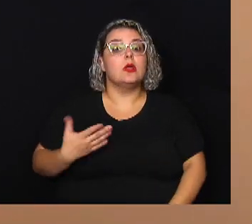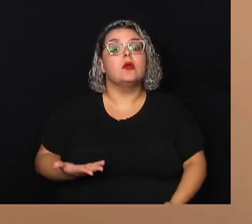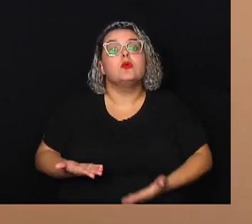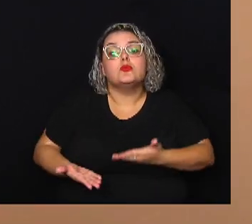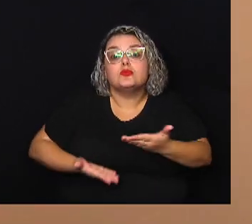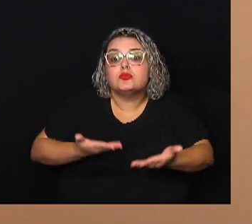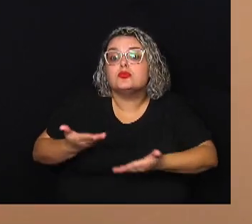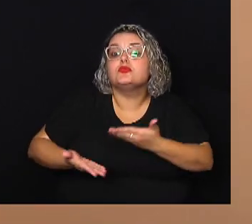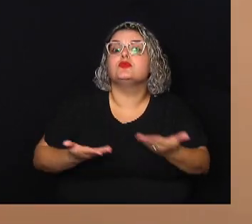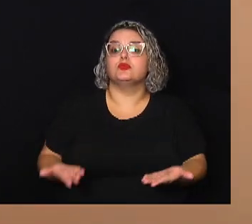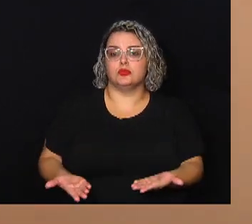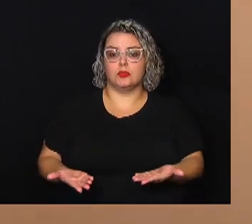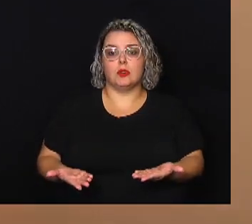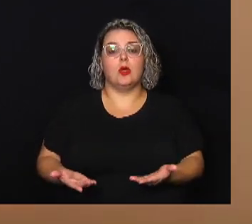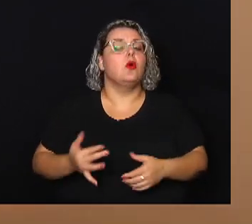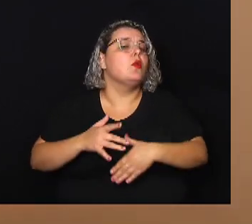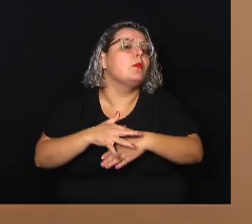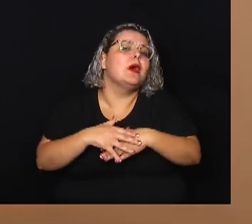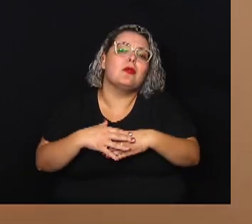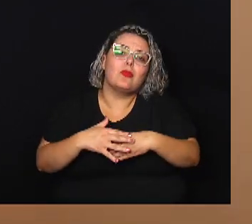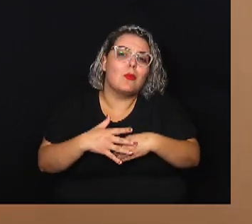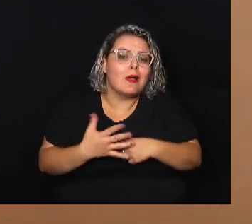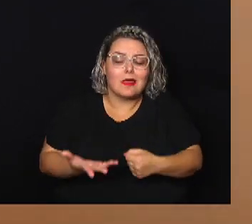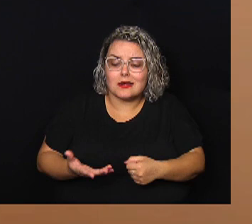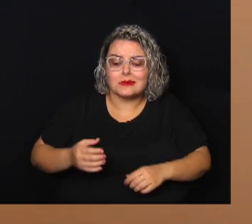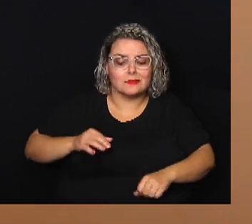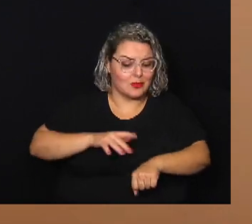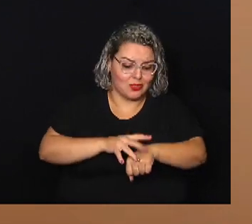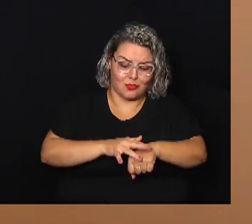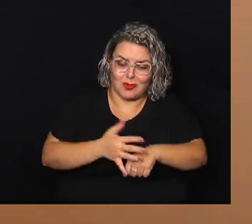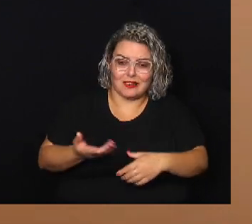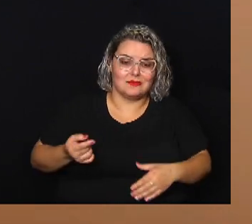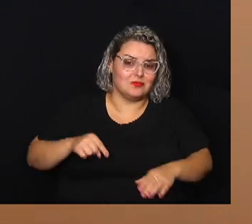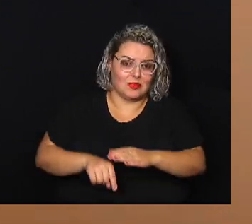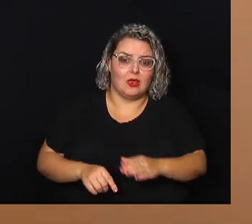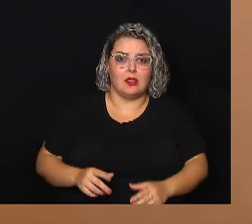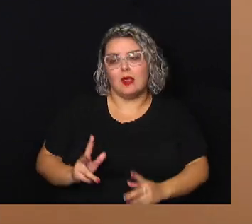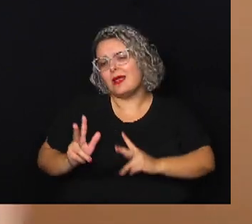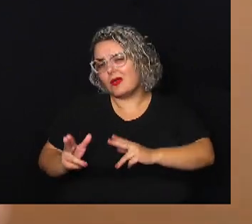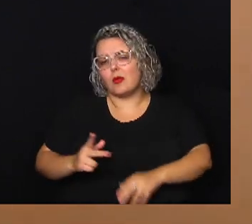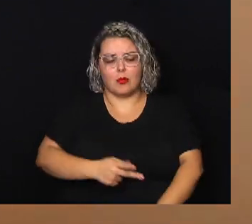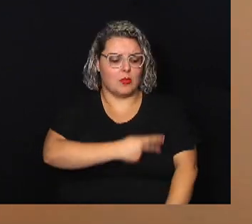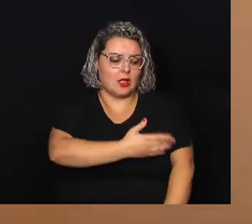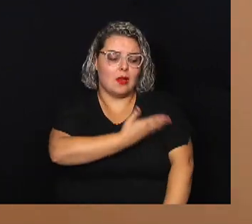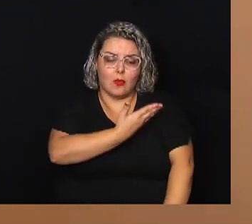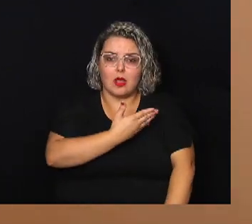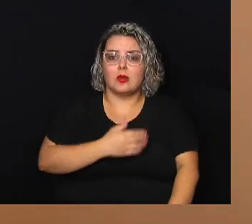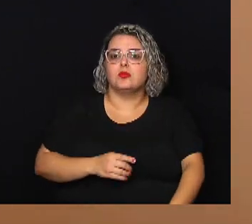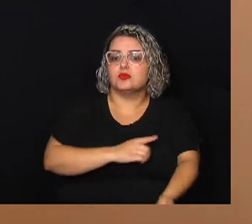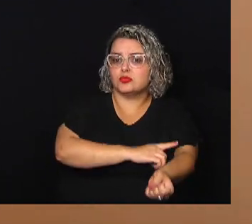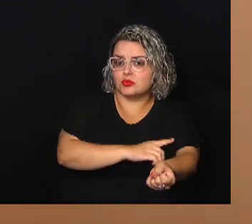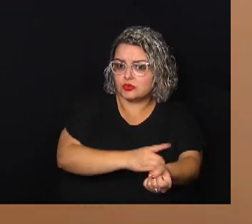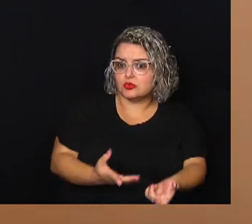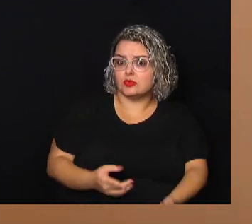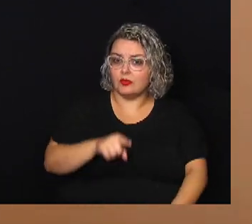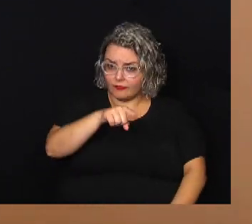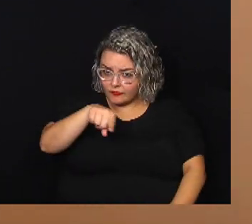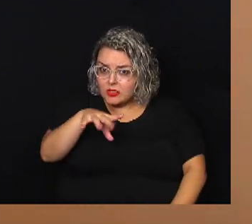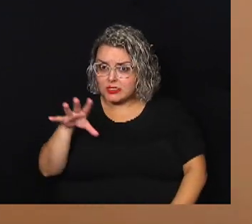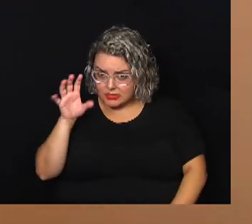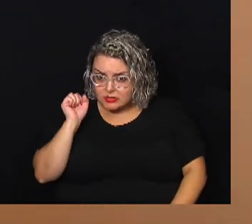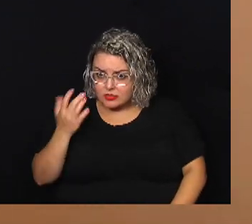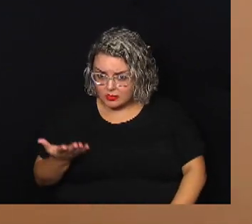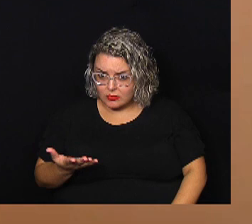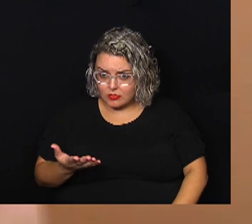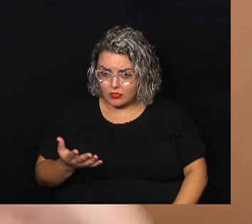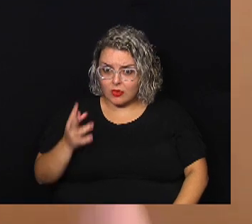tratando o câncer como uma doença crônica, igual pressão alta e diabetes. Vocês que estão aí nos escutando, vocês já viram